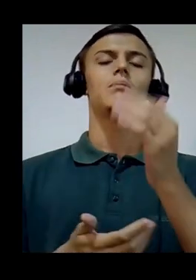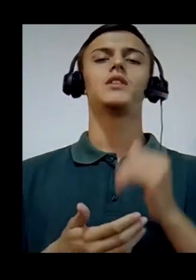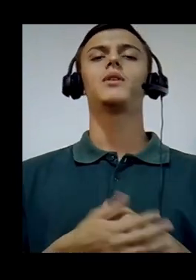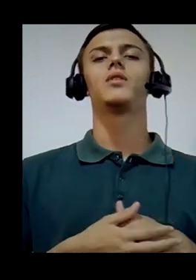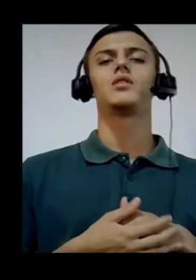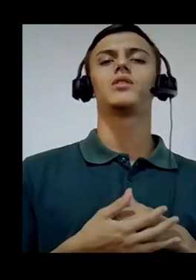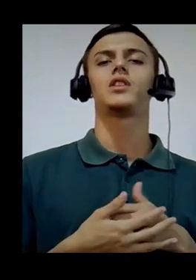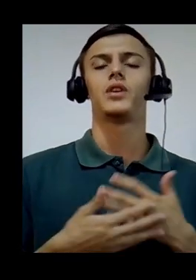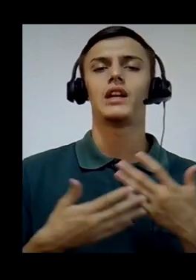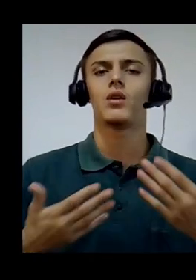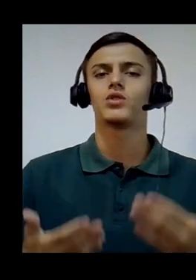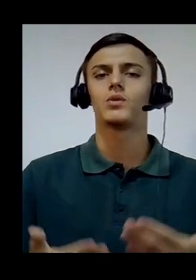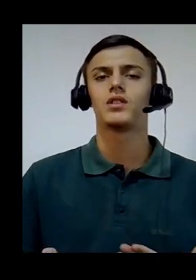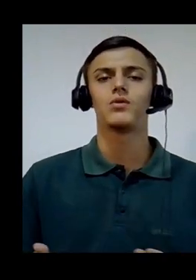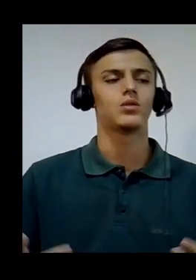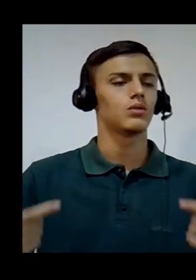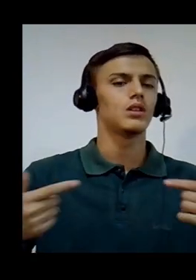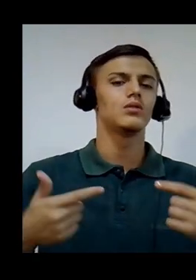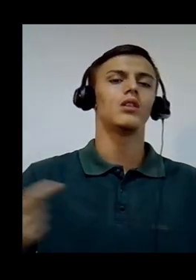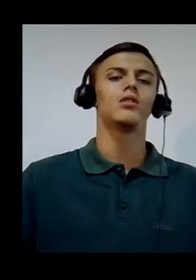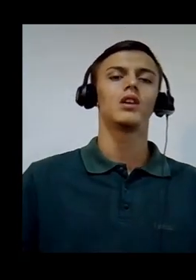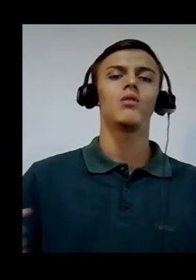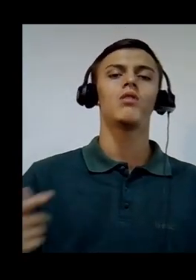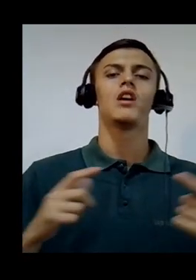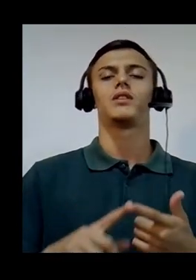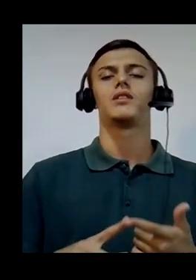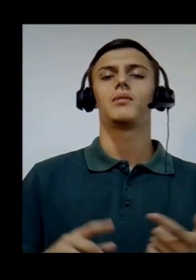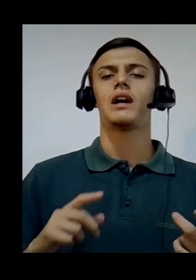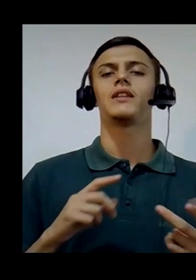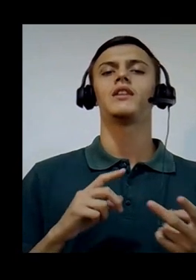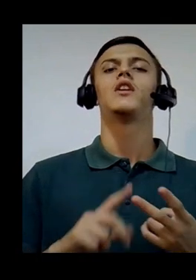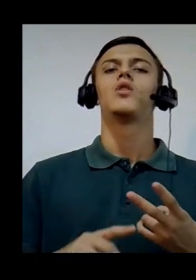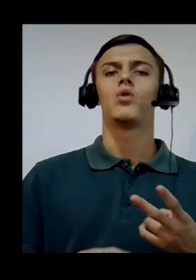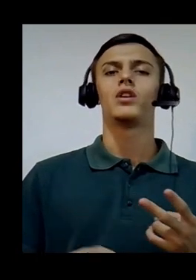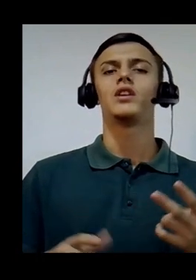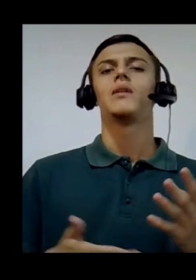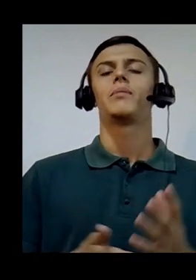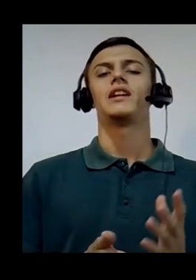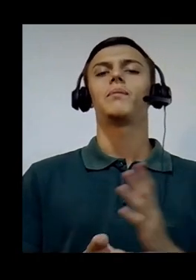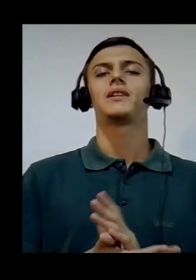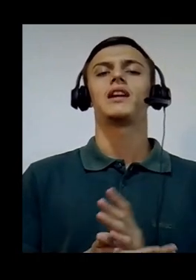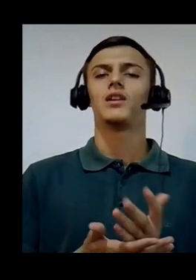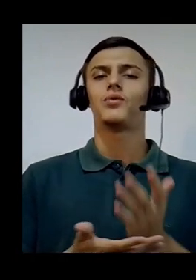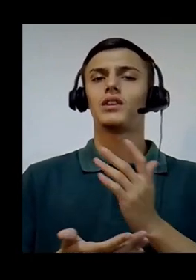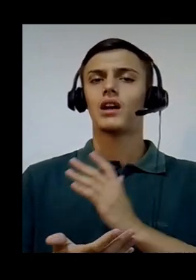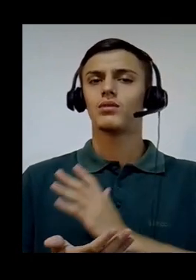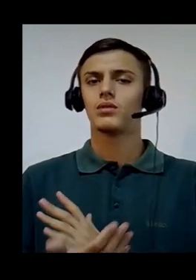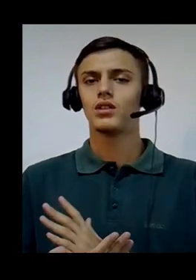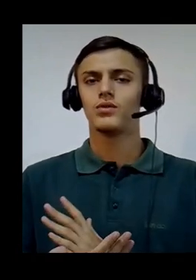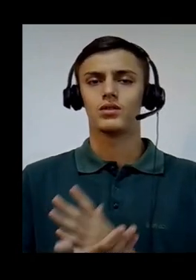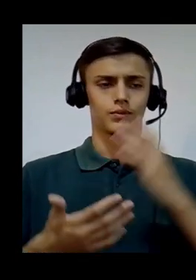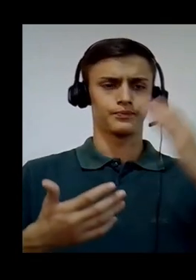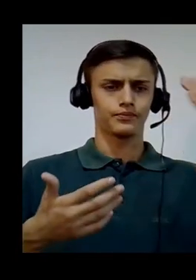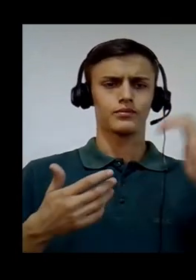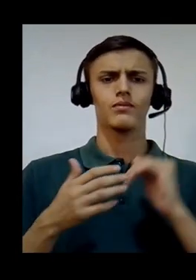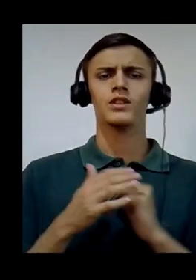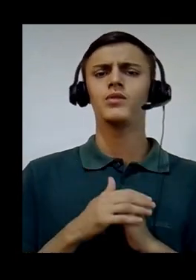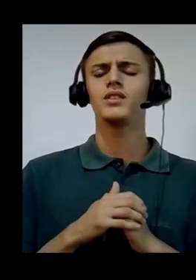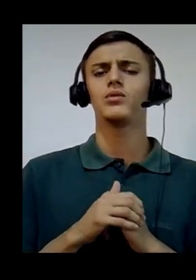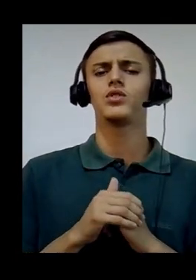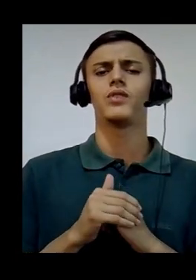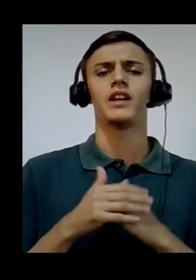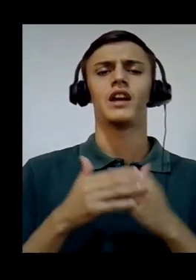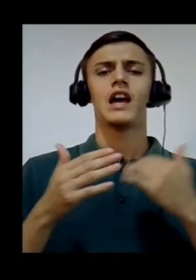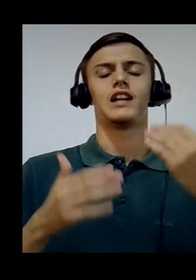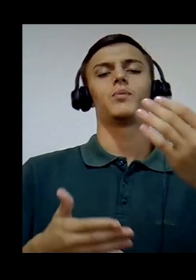pessoa. Mesma coisa se você for realizar algum tipo de serviço. Isola o local, fita zebrada, cone, para ninguém passar ali e afetar o seu serviço.